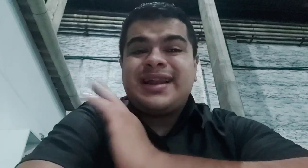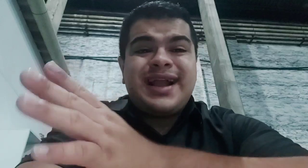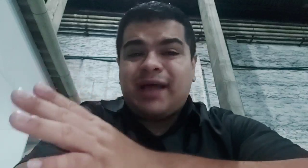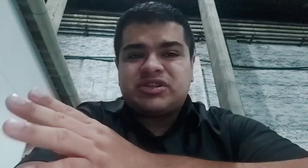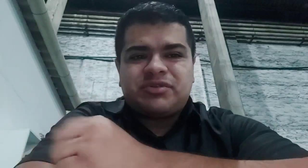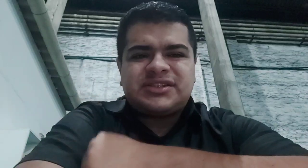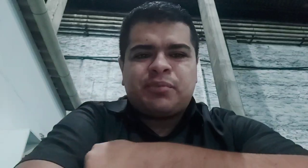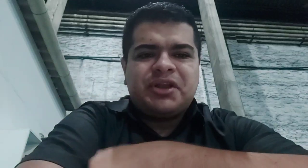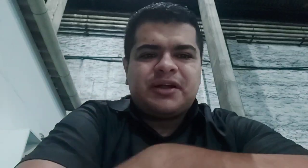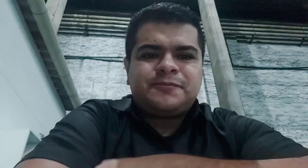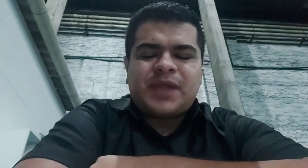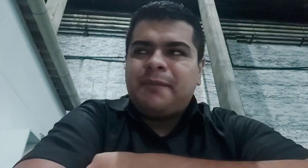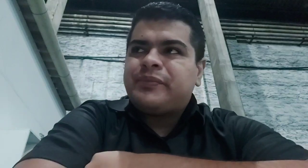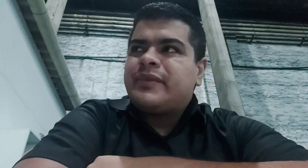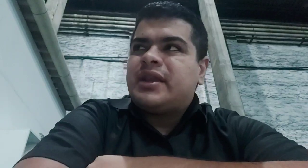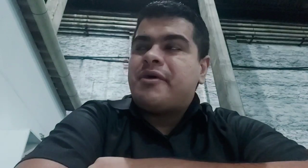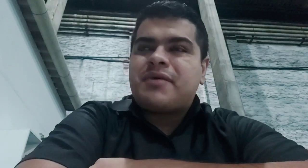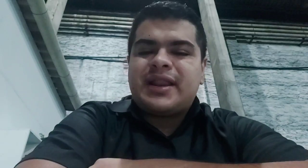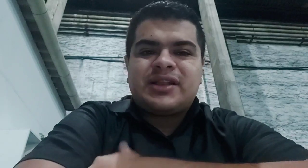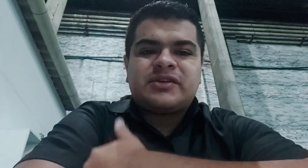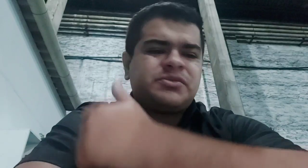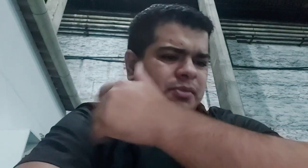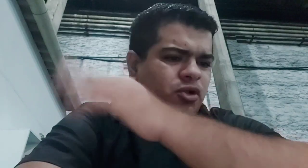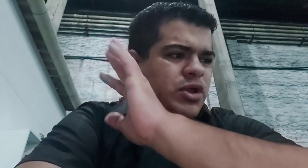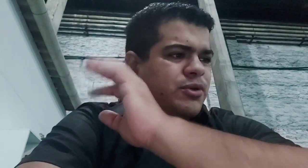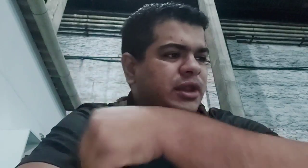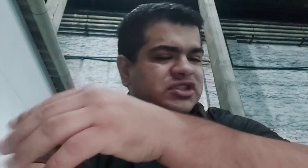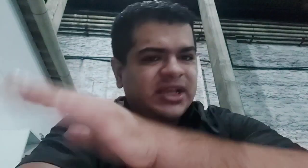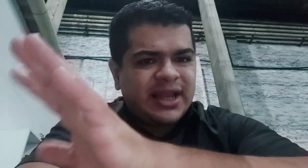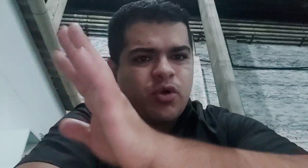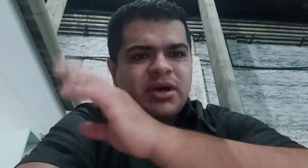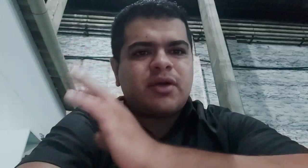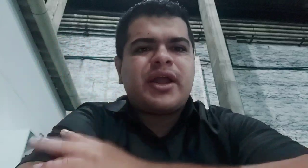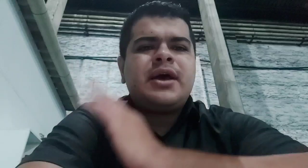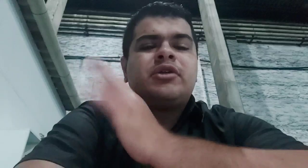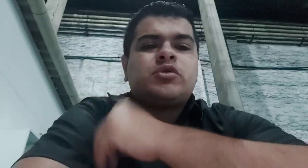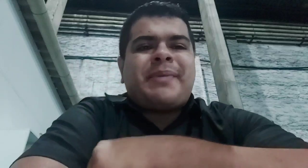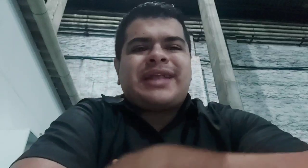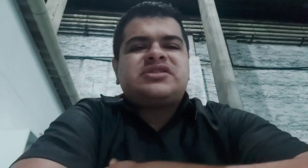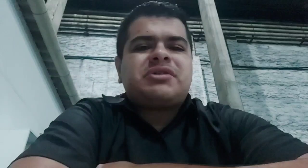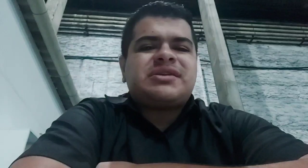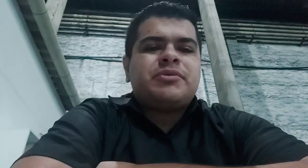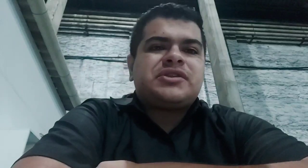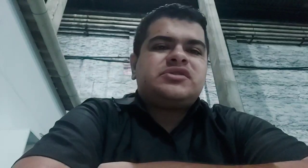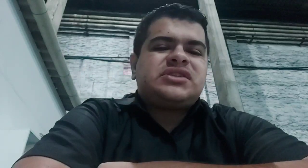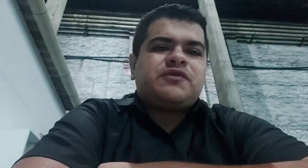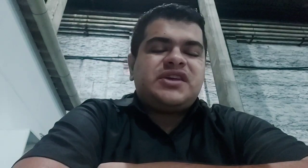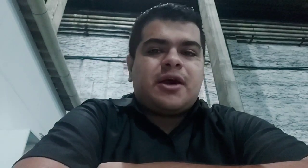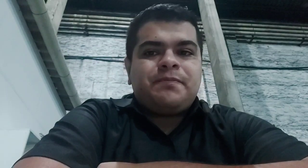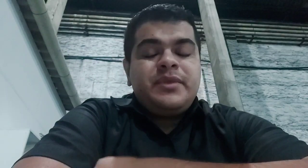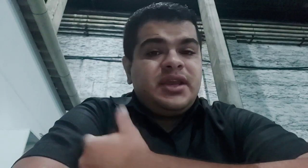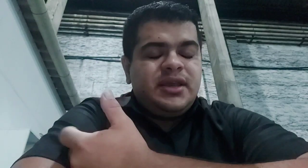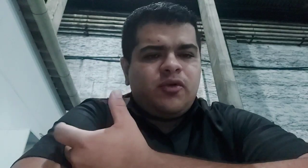cara ligado à segurança pública, tá? Não é um cara ligado à segurança pública, mas colocou na mão dele. Ou seja, ele comanda agora todo o aparato de segurança pública do